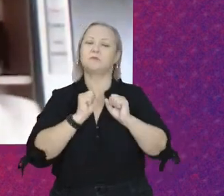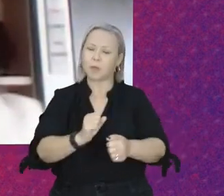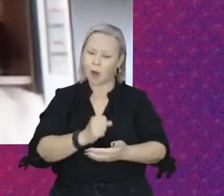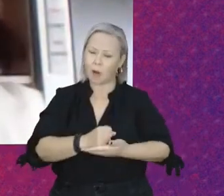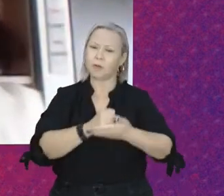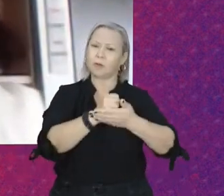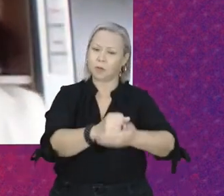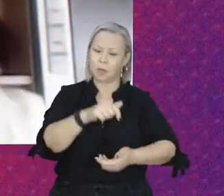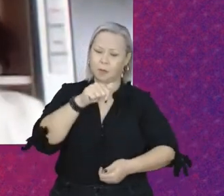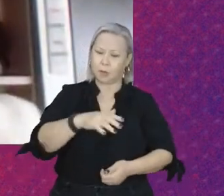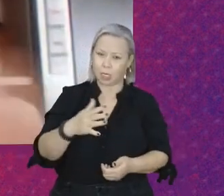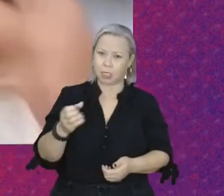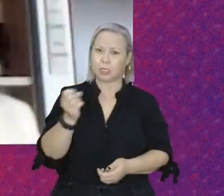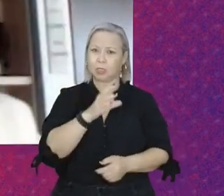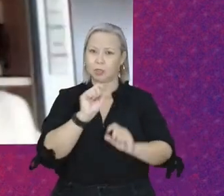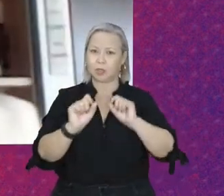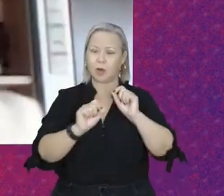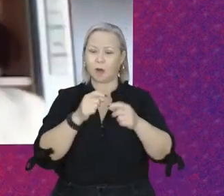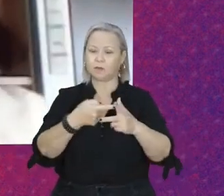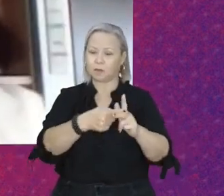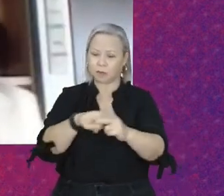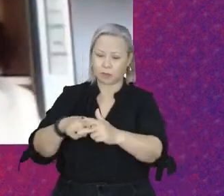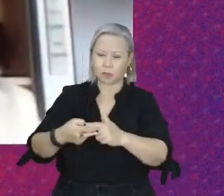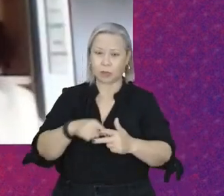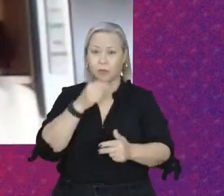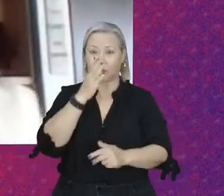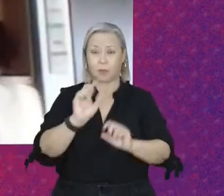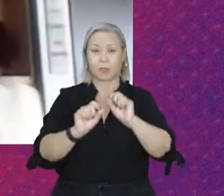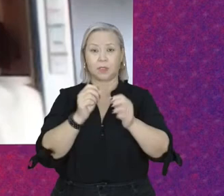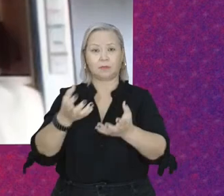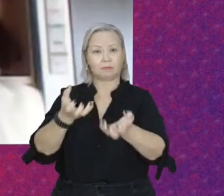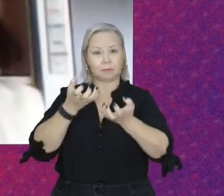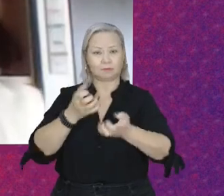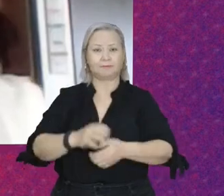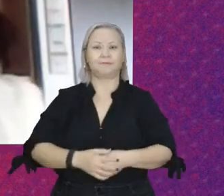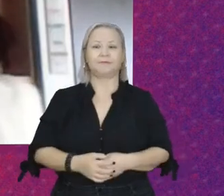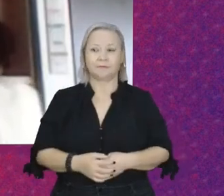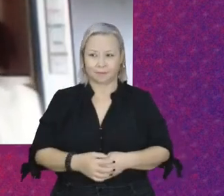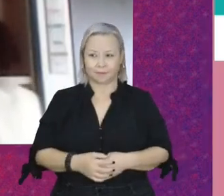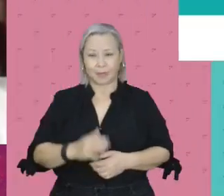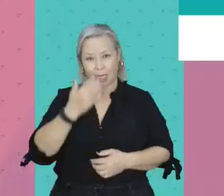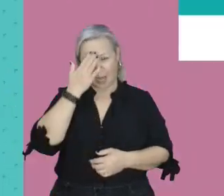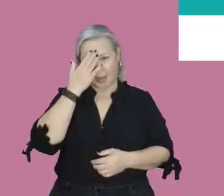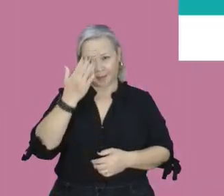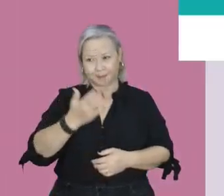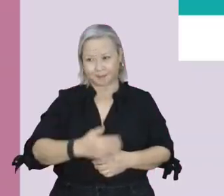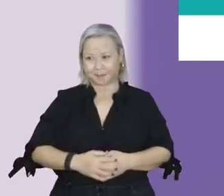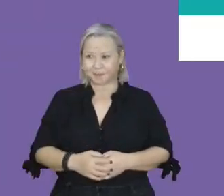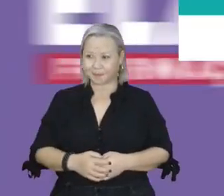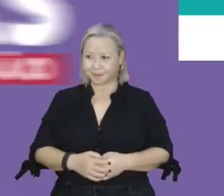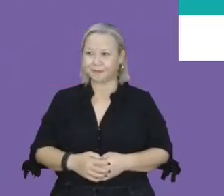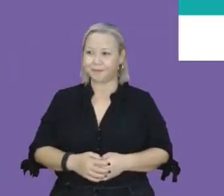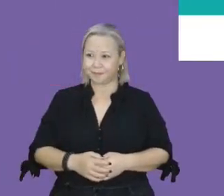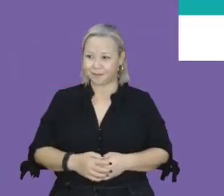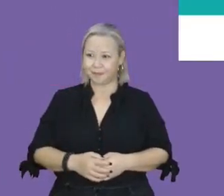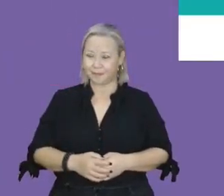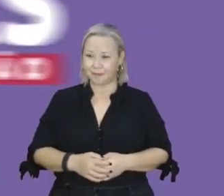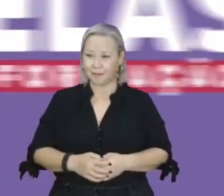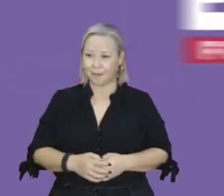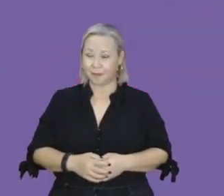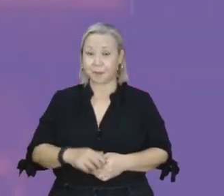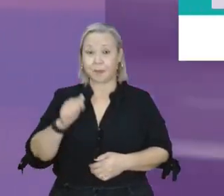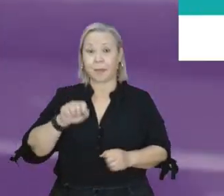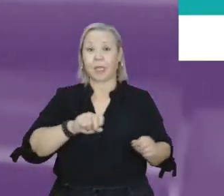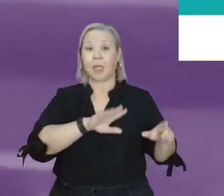para essa reconstrução do Brasil que a gente espera. Obrigada.